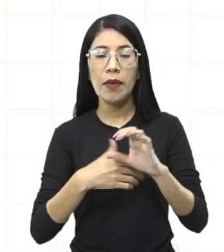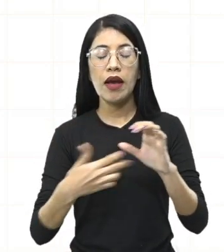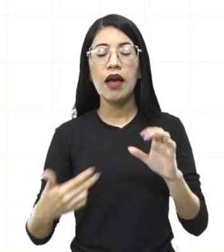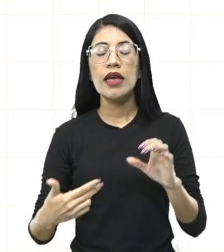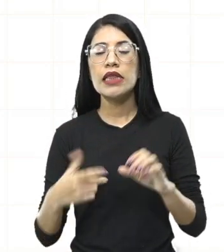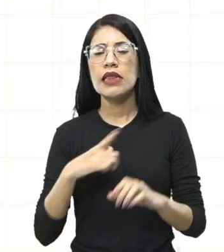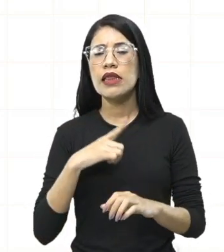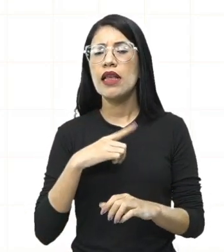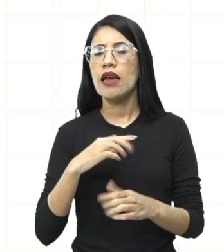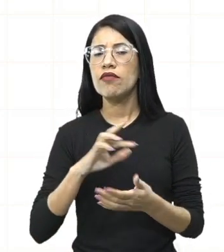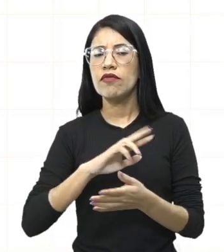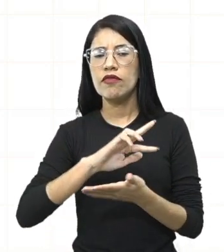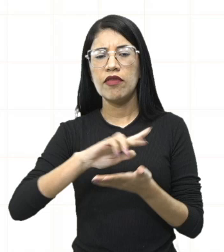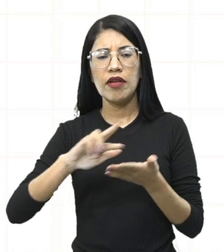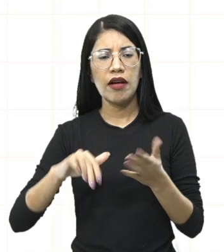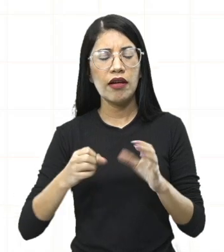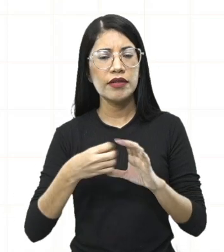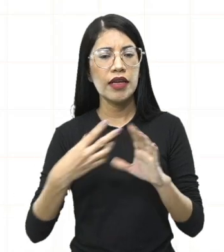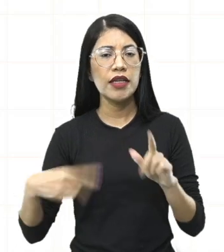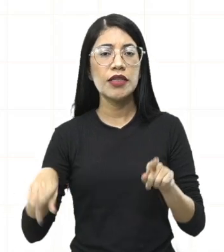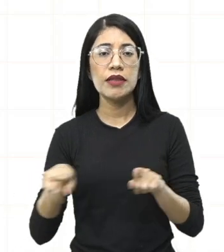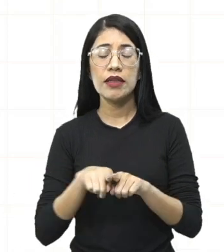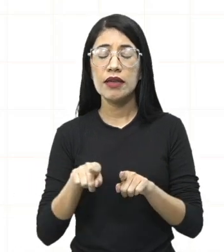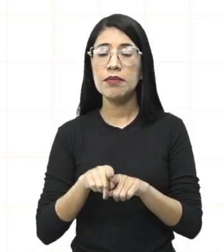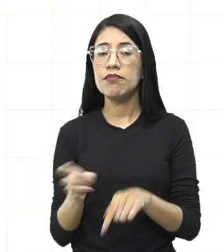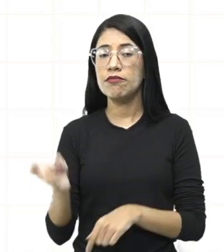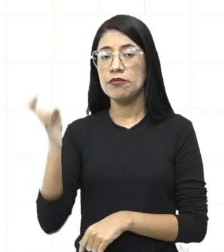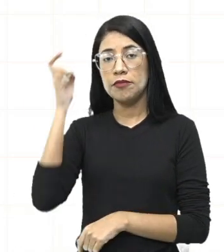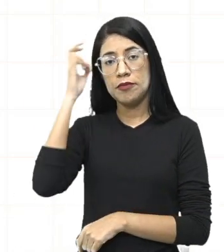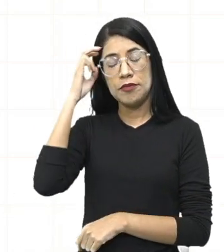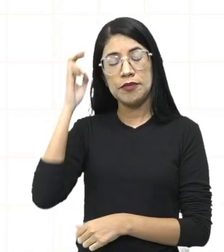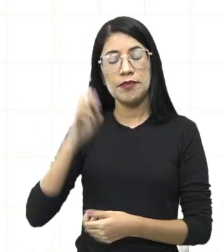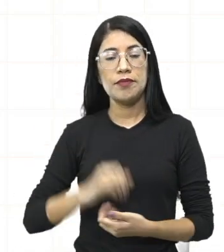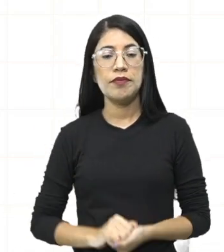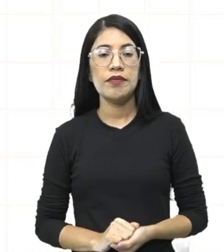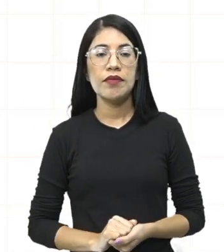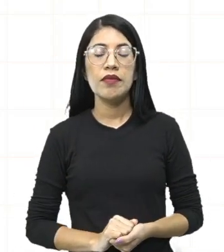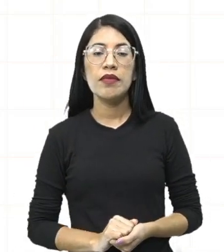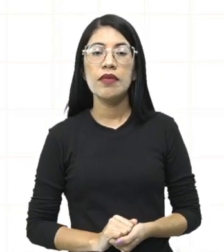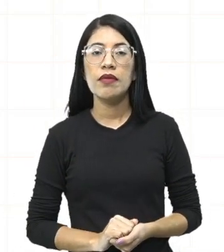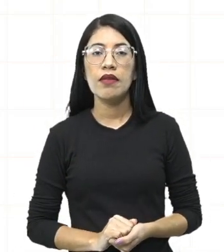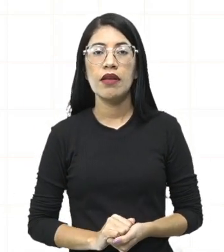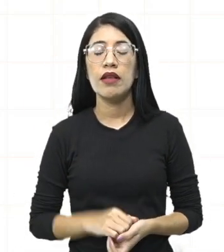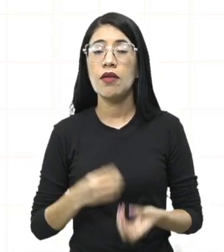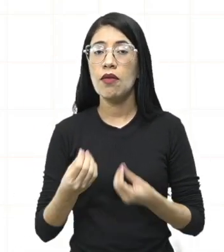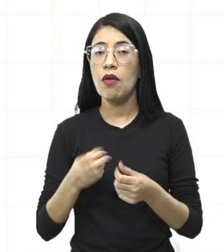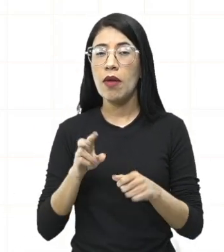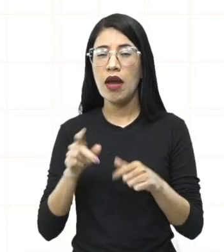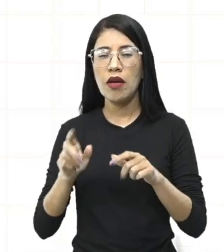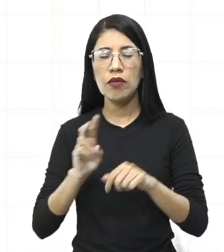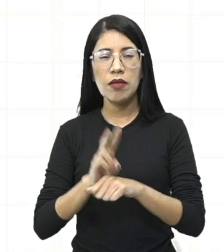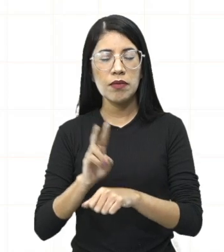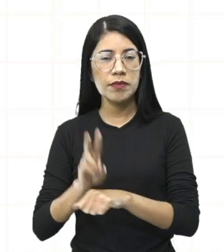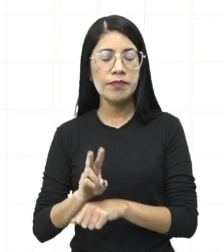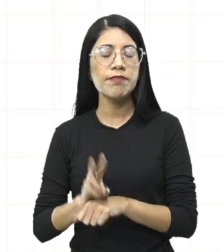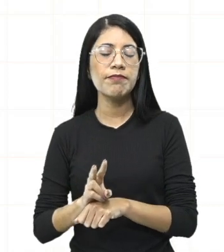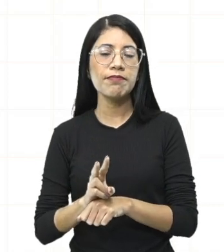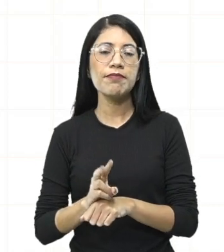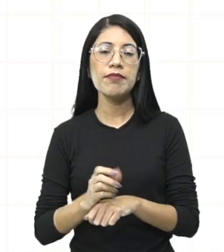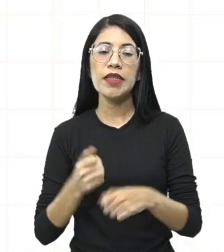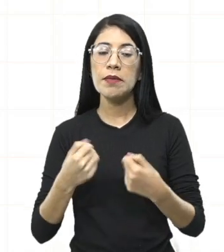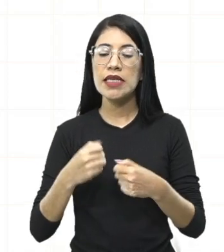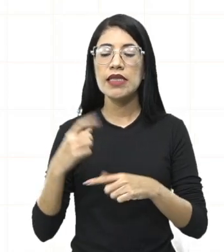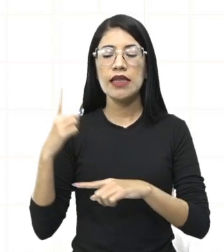estéticas e também culturais, né? Inclusive a gente fala sobre a questão do manejo, a questão desse conhecimento